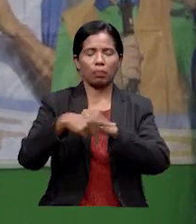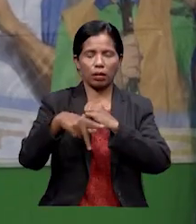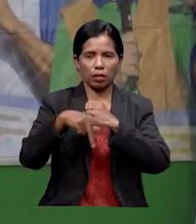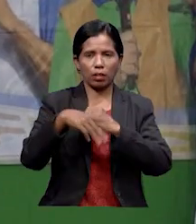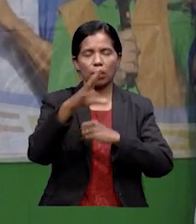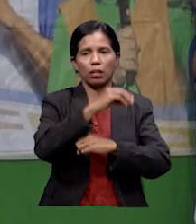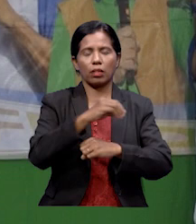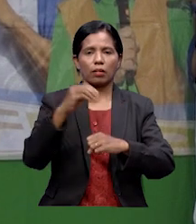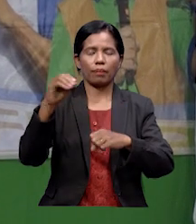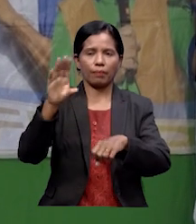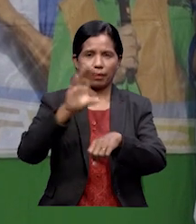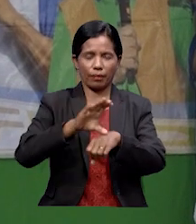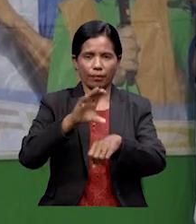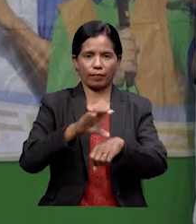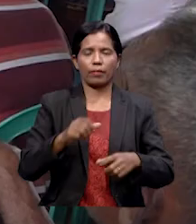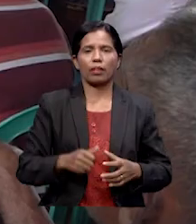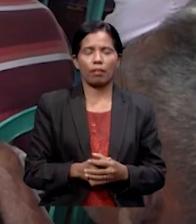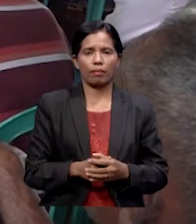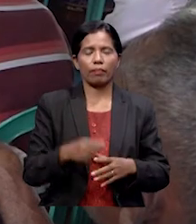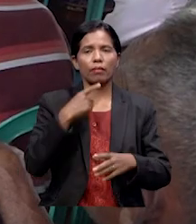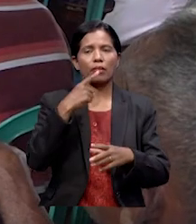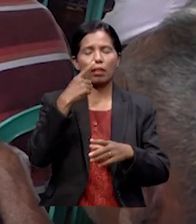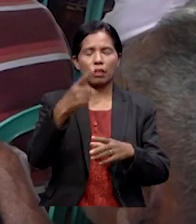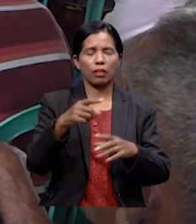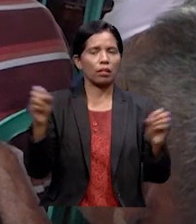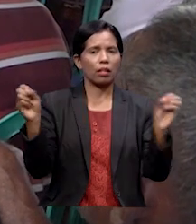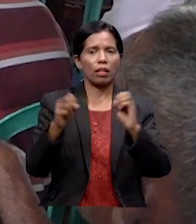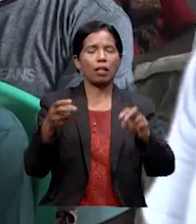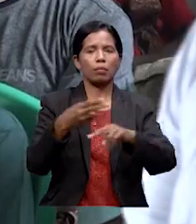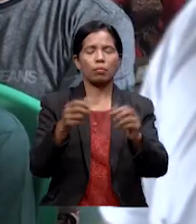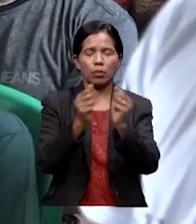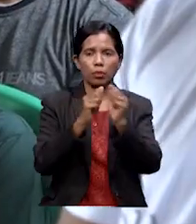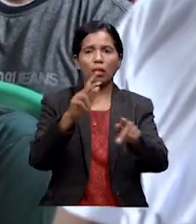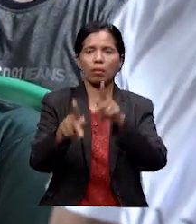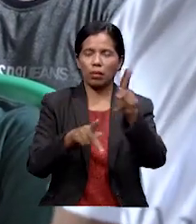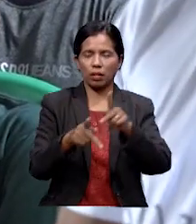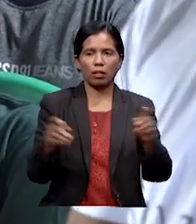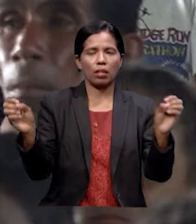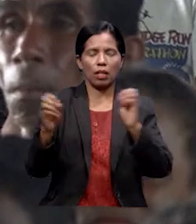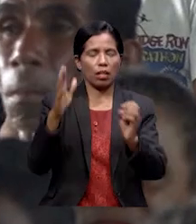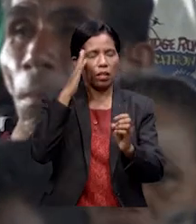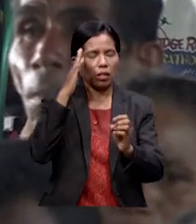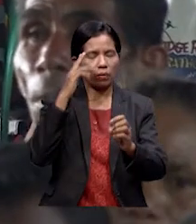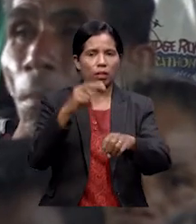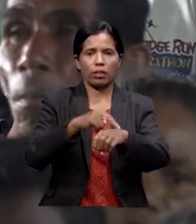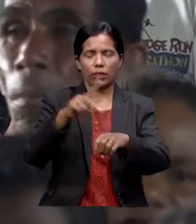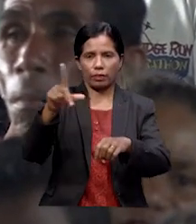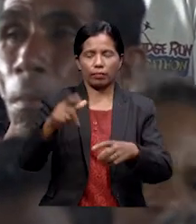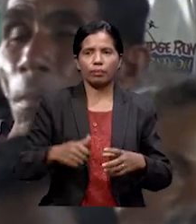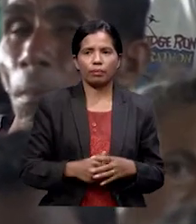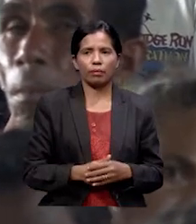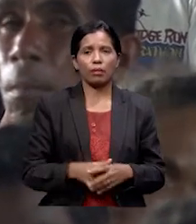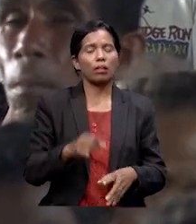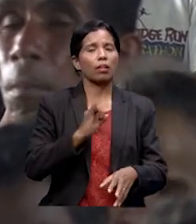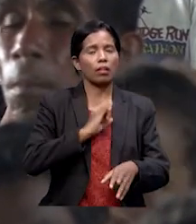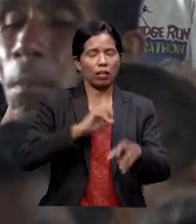salão paróquia numbei. Sanan afirma ni se la car liman ho ema siranebe la tau as interesse nacional. How